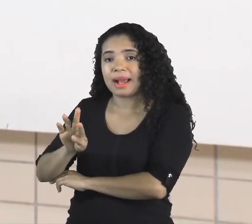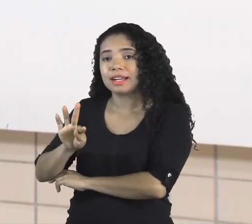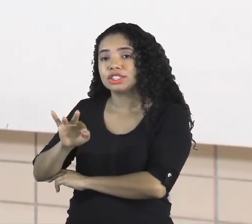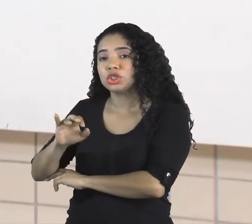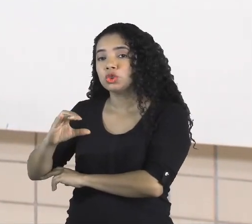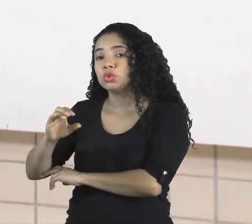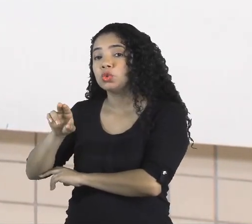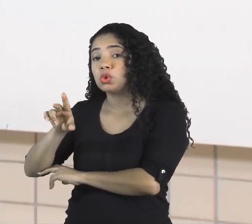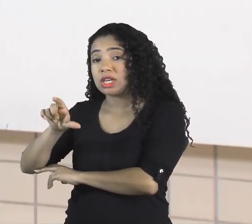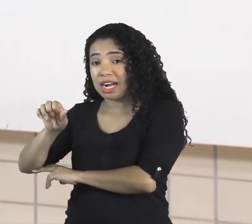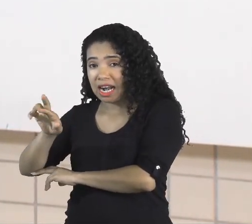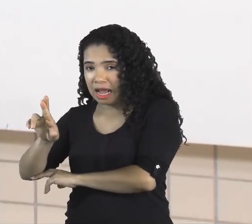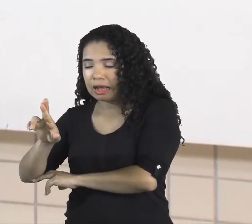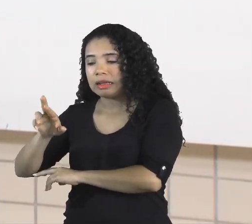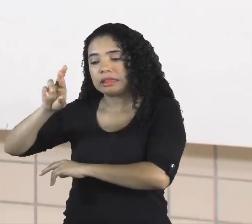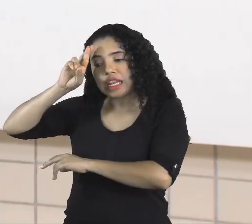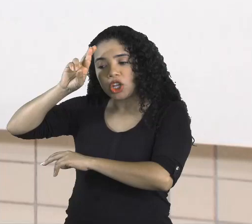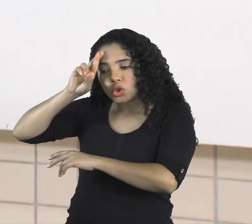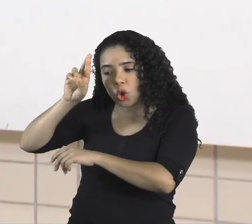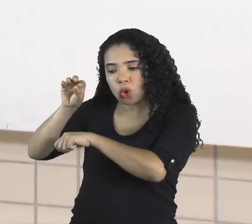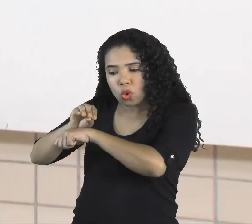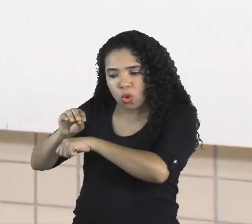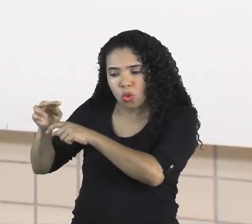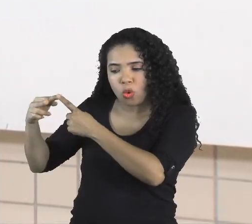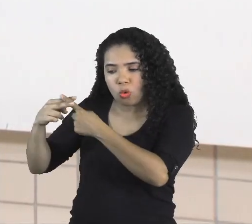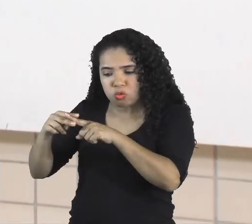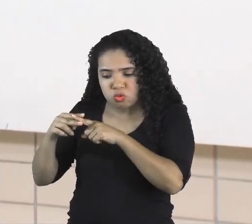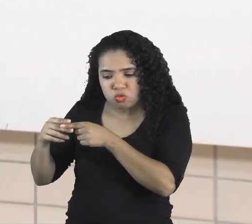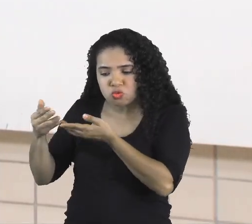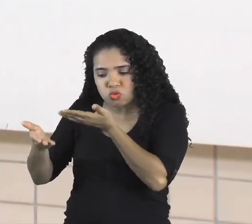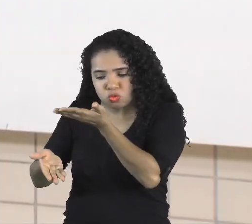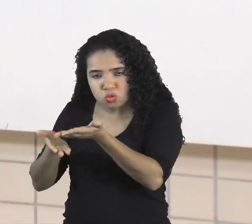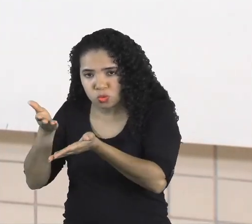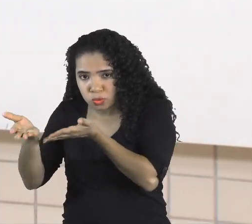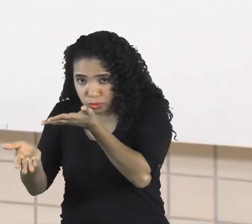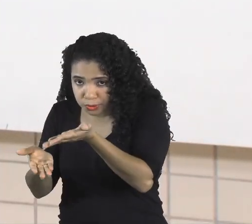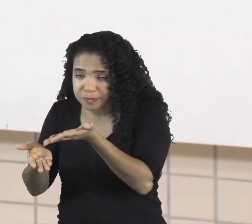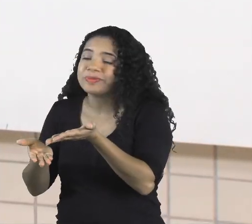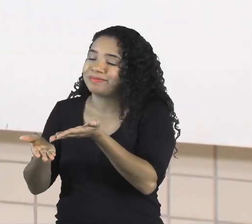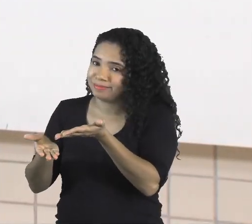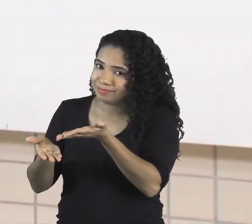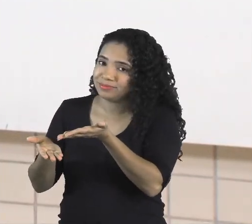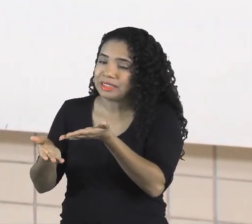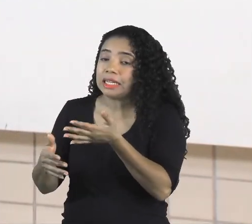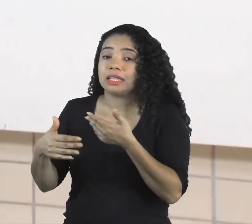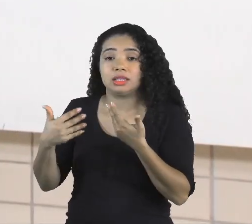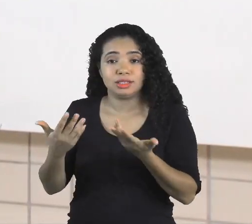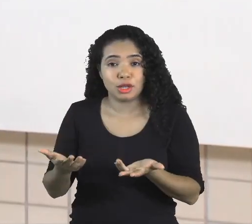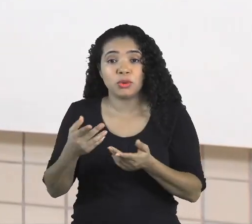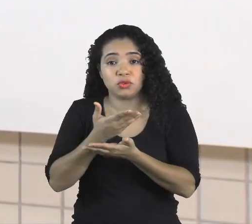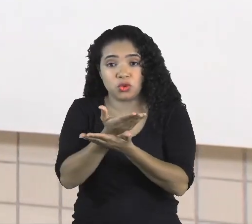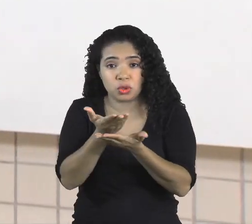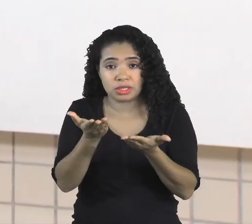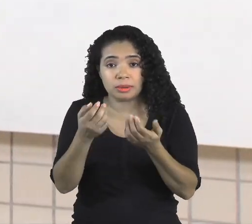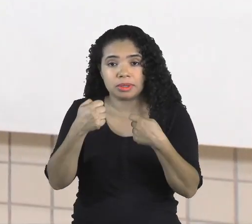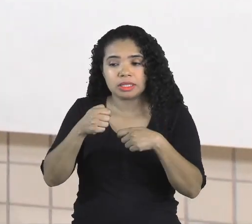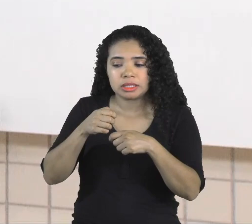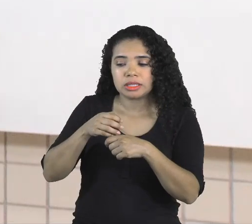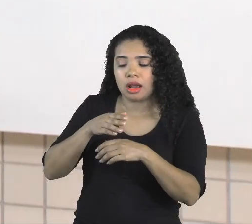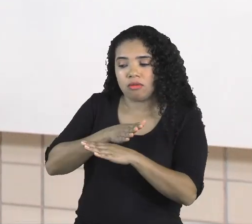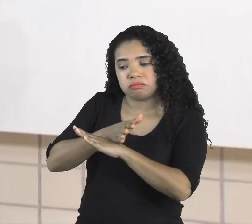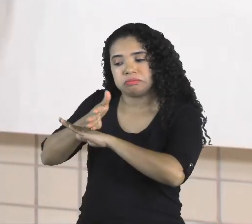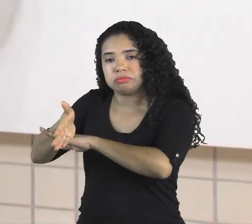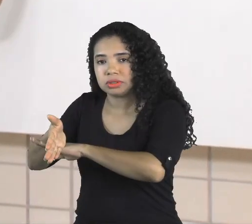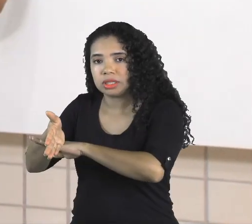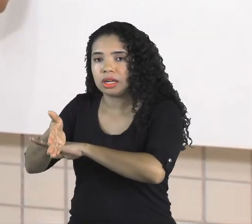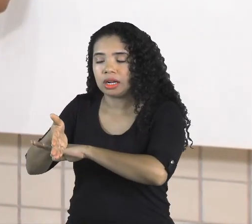proprietários. Eles cuidam, fazem a manutenção e a sua preservação. Então, isso quer dizer, você tem que ter autorização para